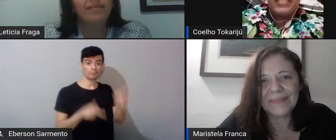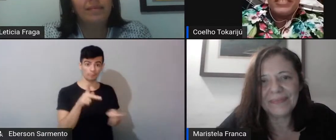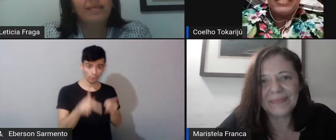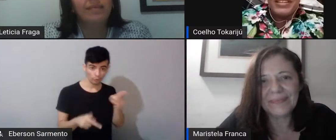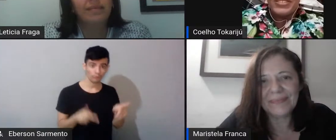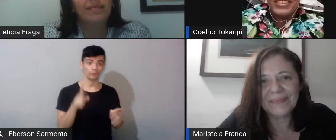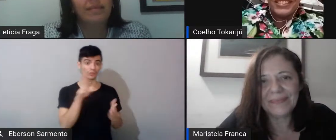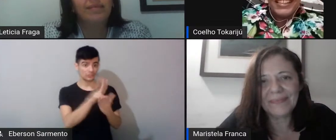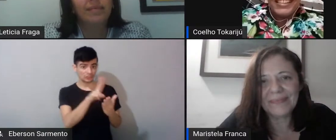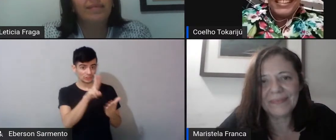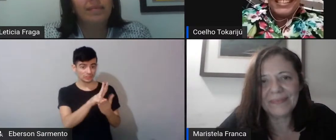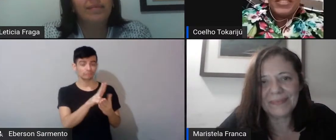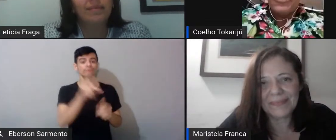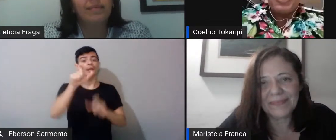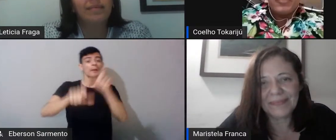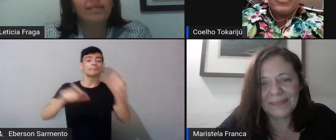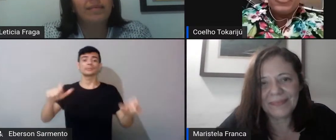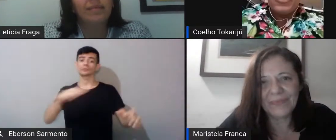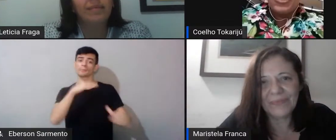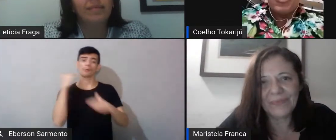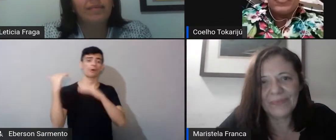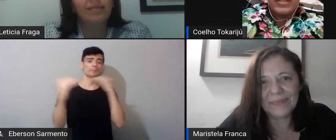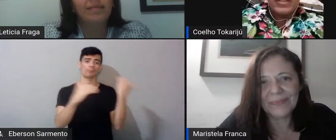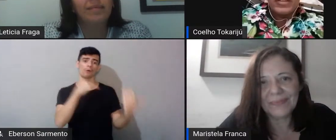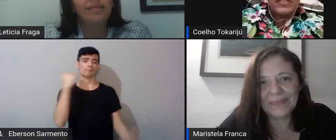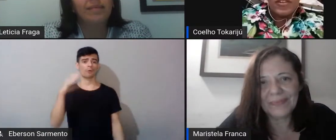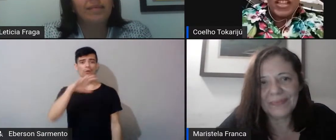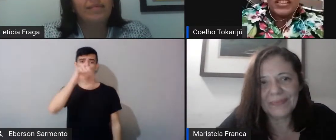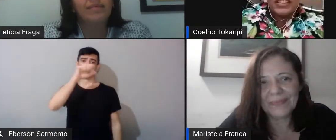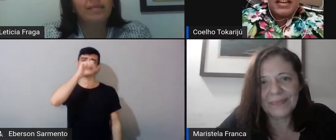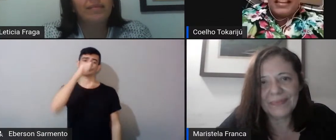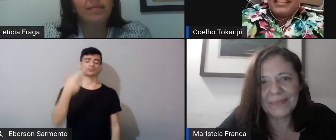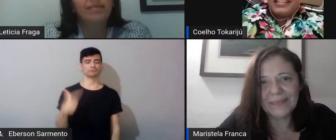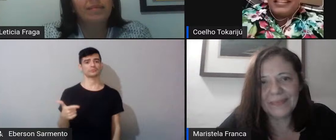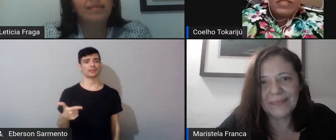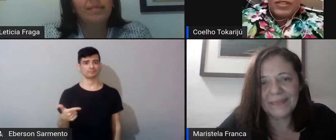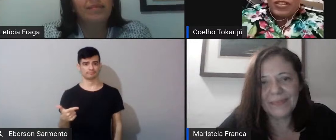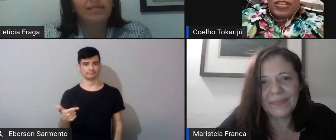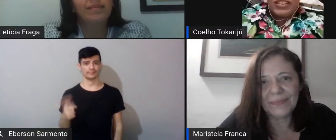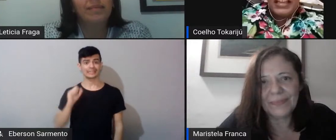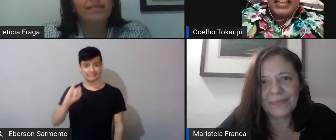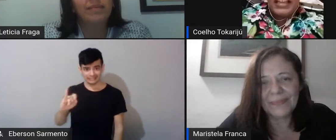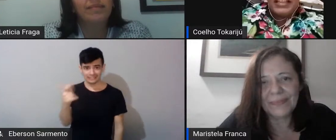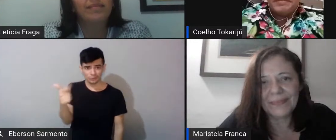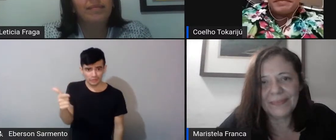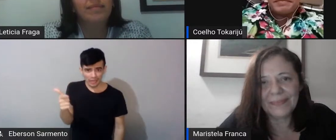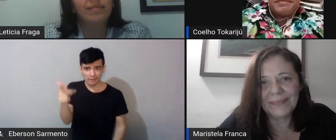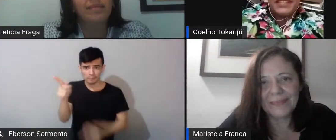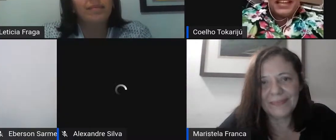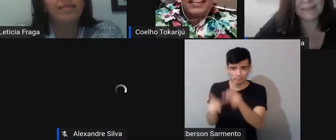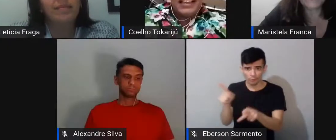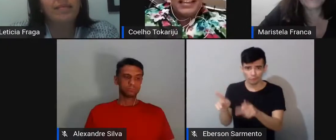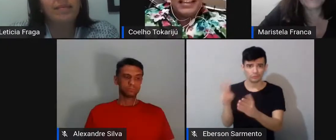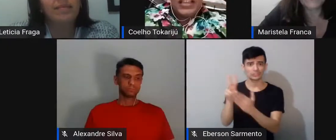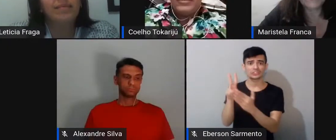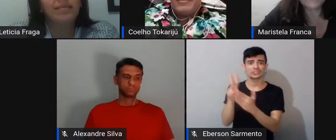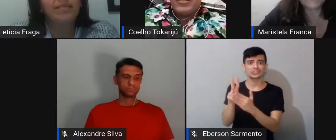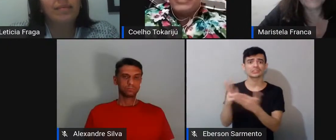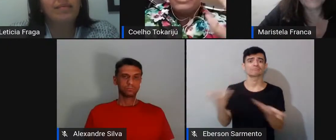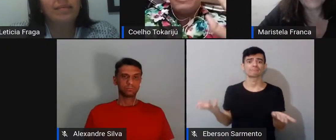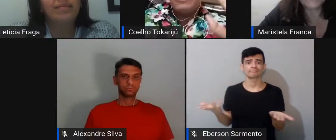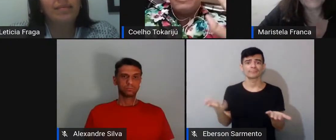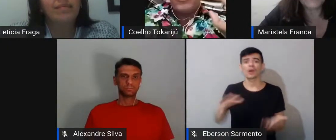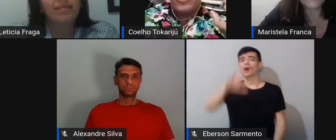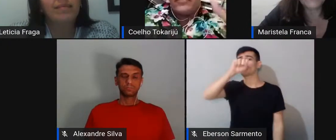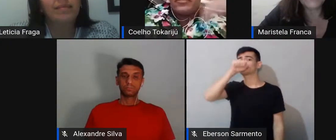porque não tem mais oxigênio. Se não for os povos indígenas cultivando as florestas, não tem mais oxigênio. E aí? Enfim, é